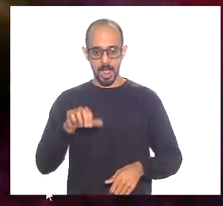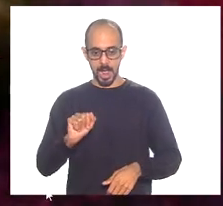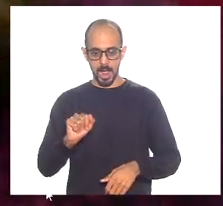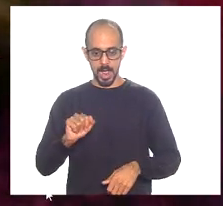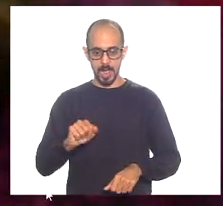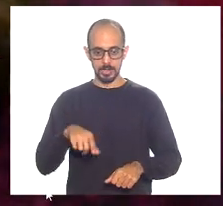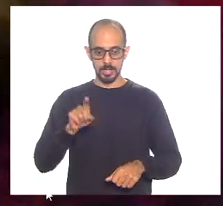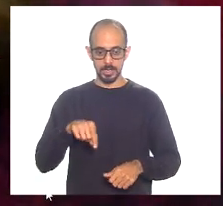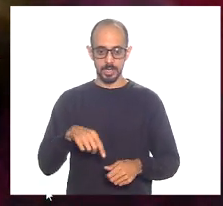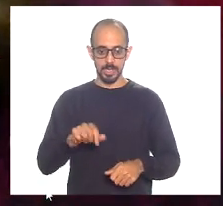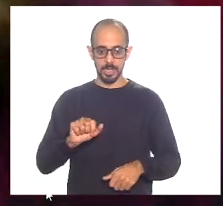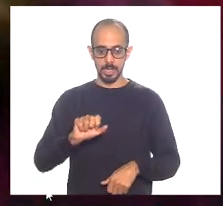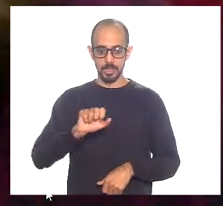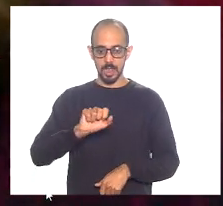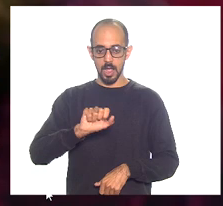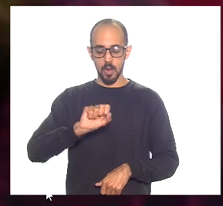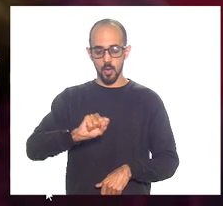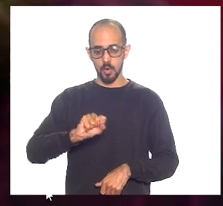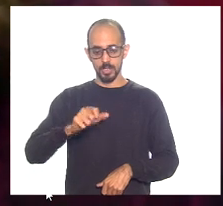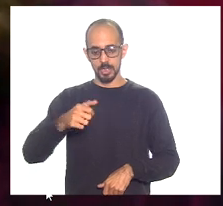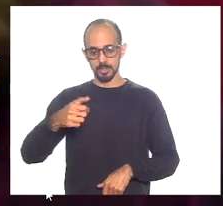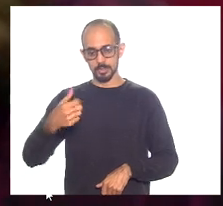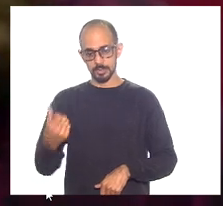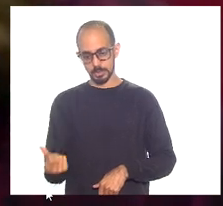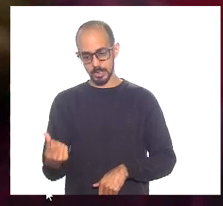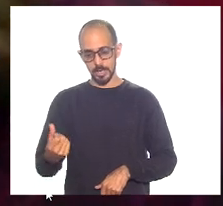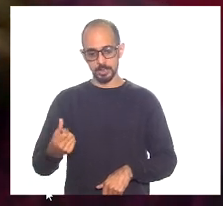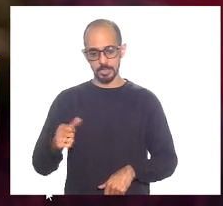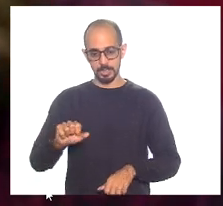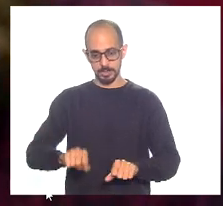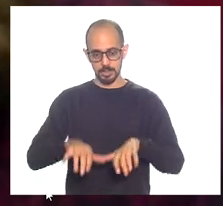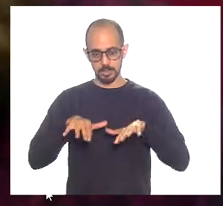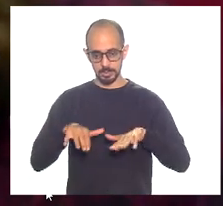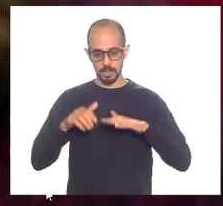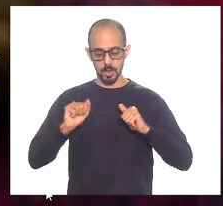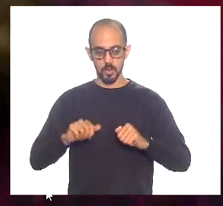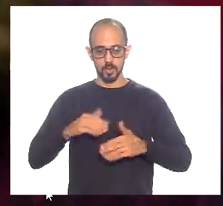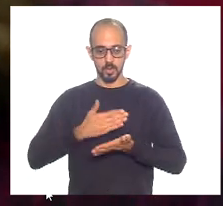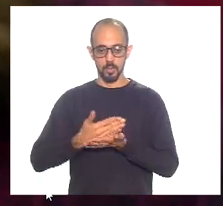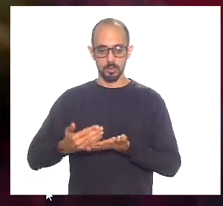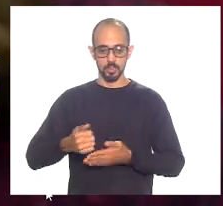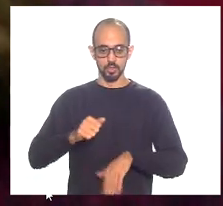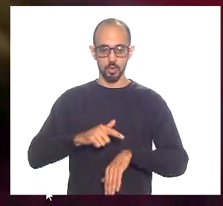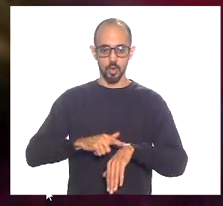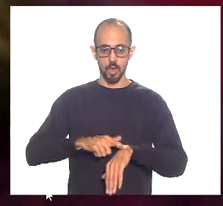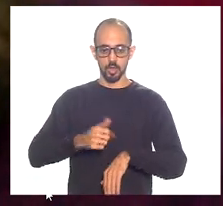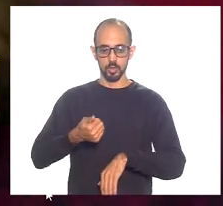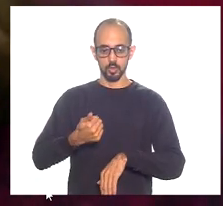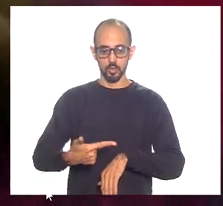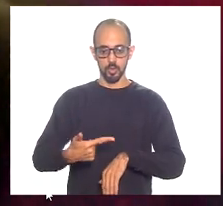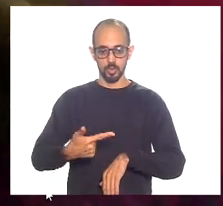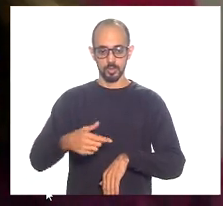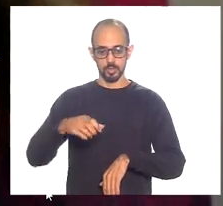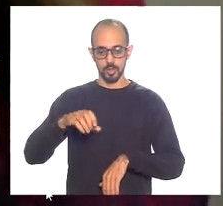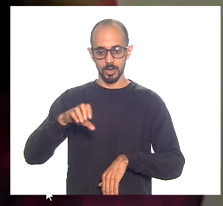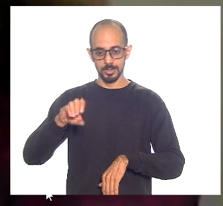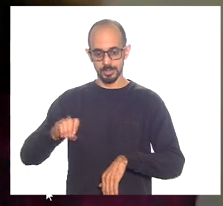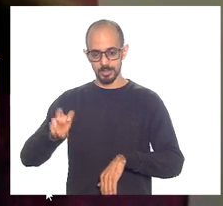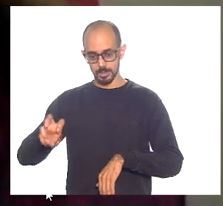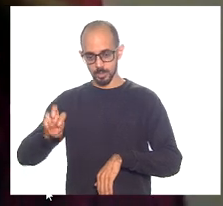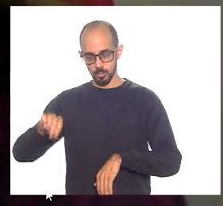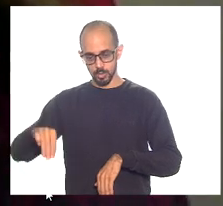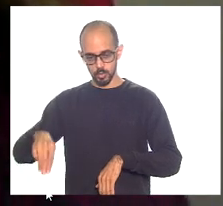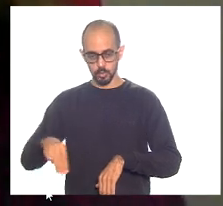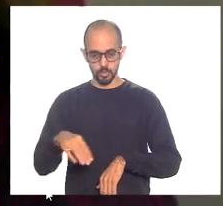ocorrido na 86ª sessão extraordinária, que, iniciada às 12 horas e 5 minutos, encerrou-se às 12 horas e 19